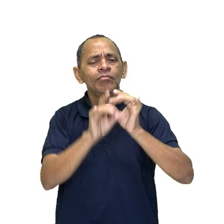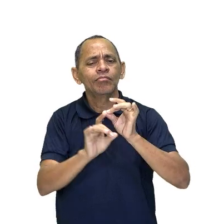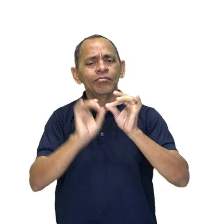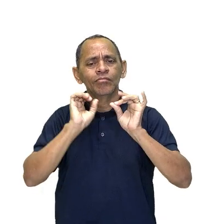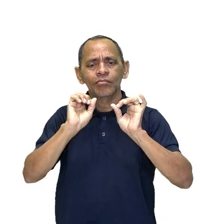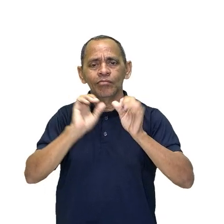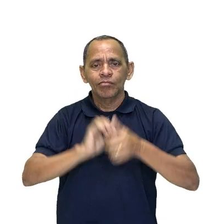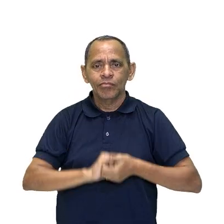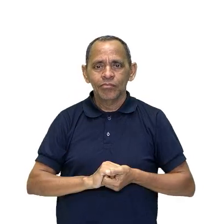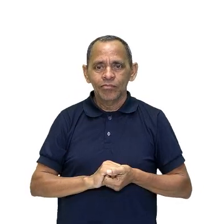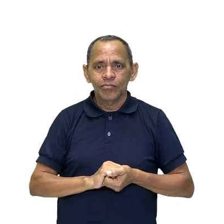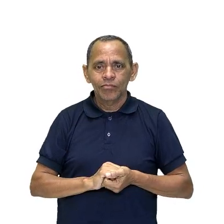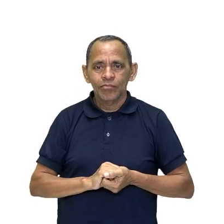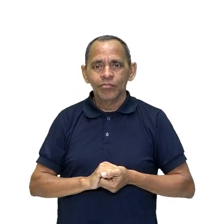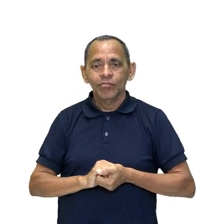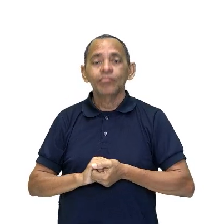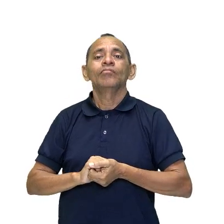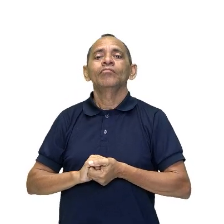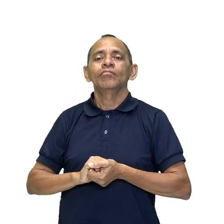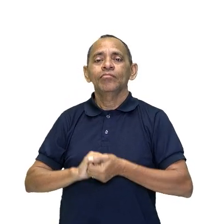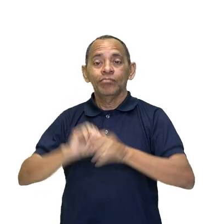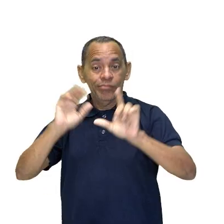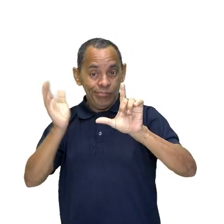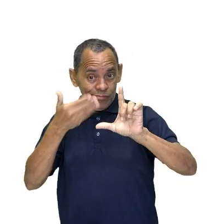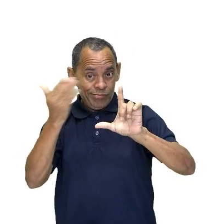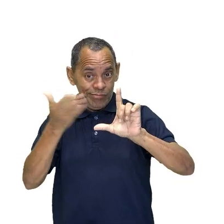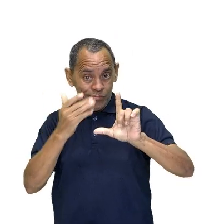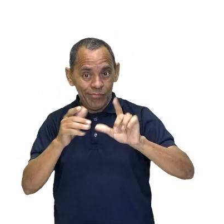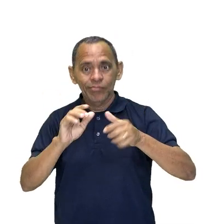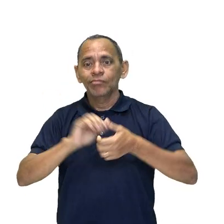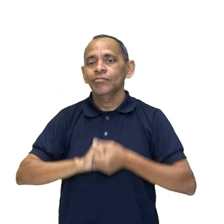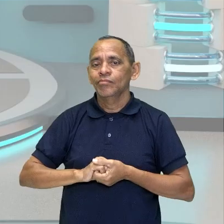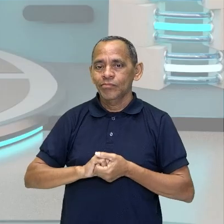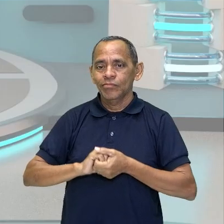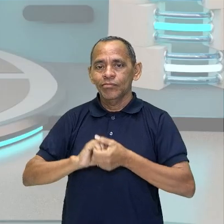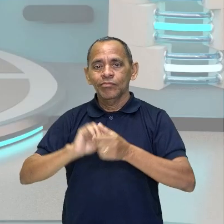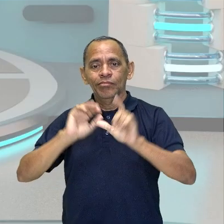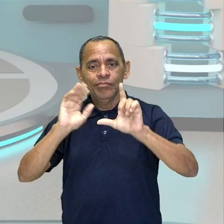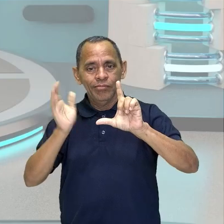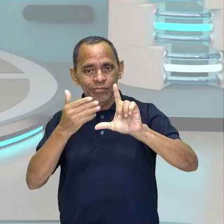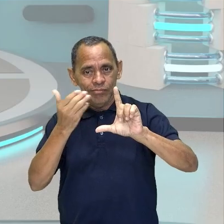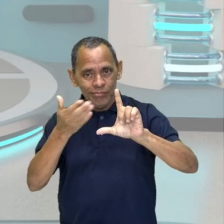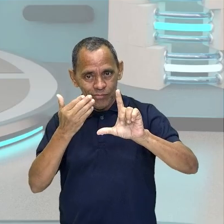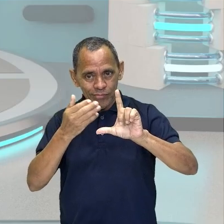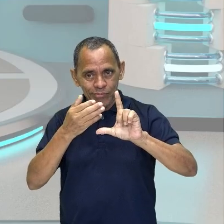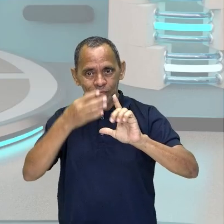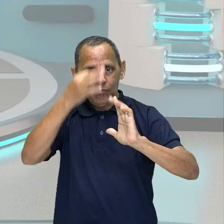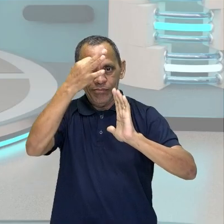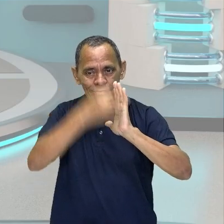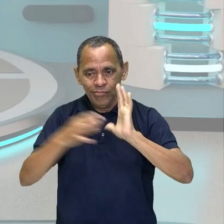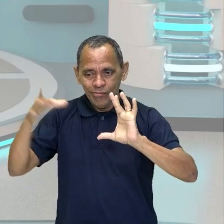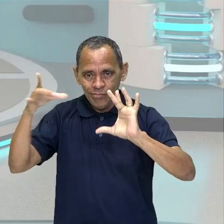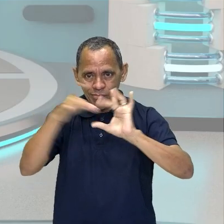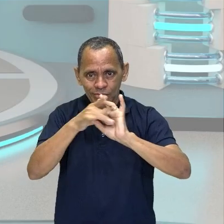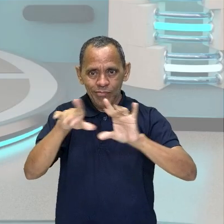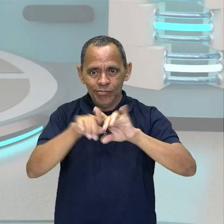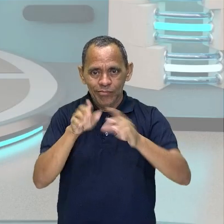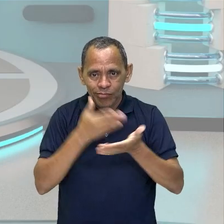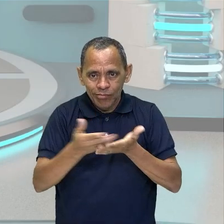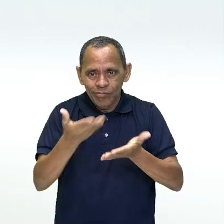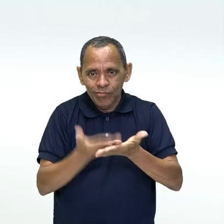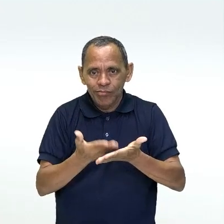detalhamento, hipertextos e hipermídias. Então vamos para a nossa aula.